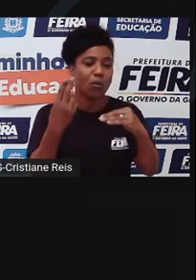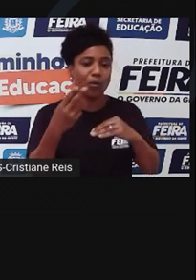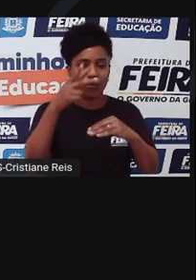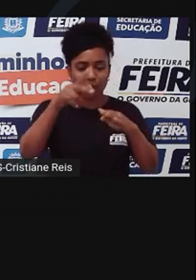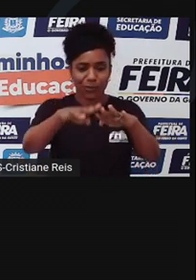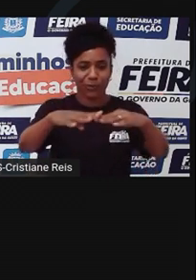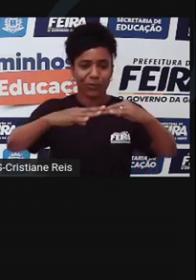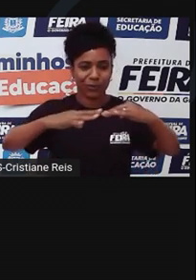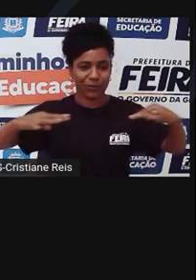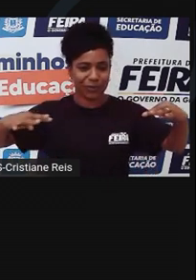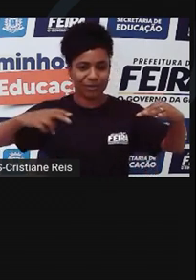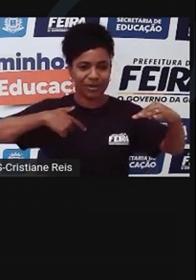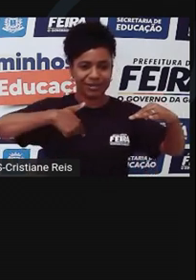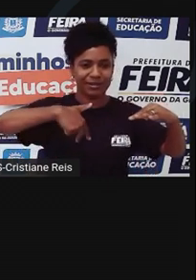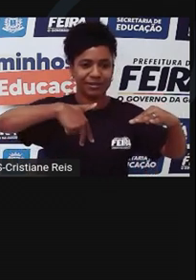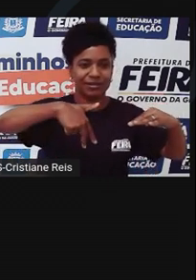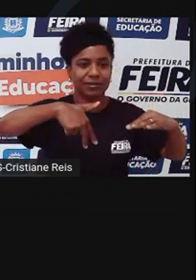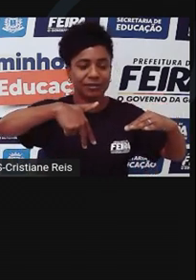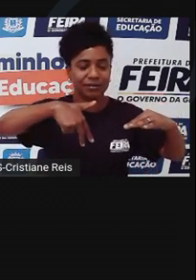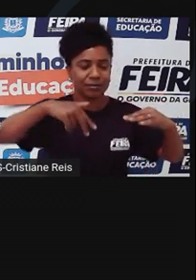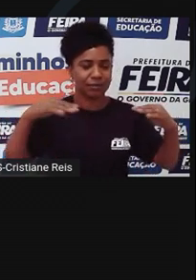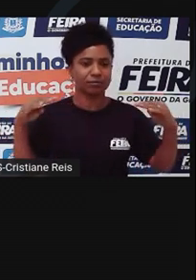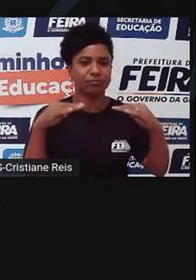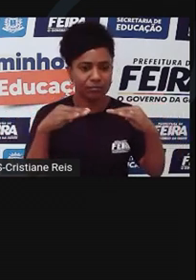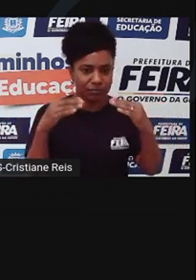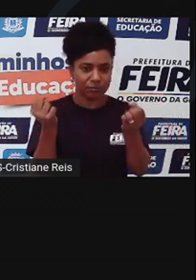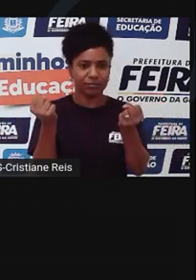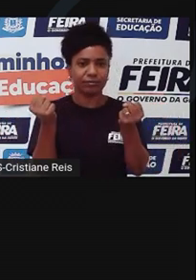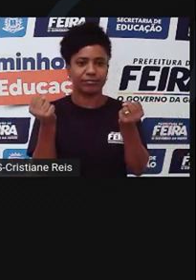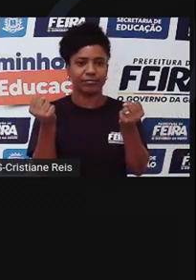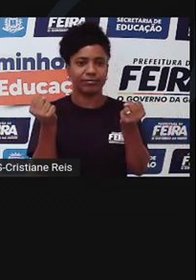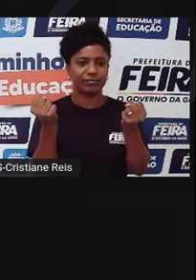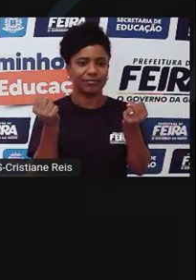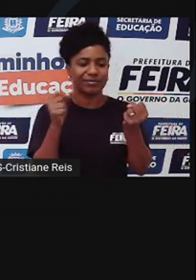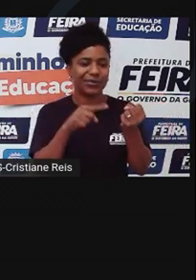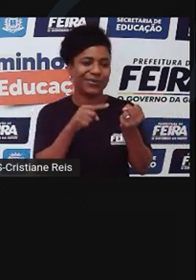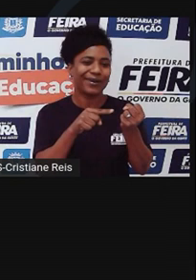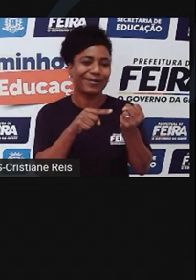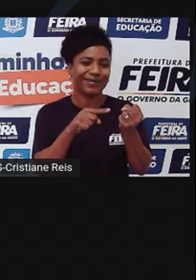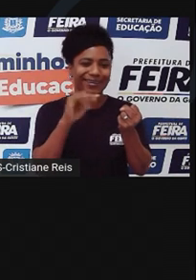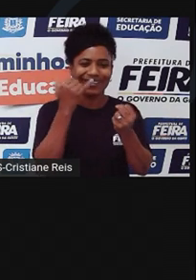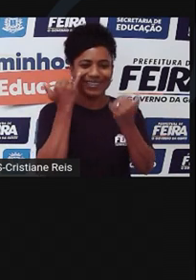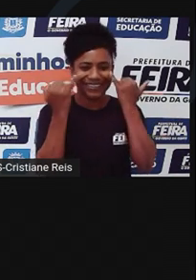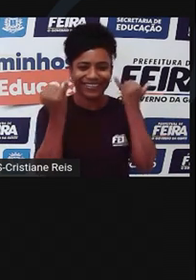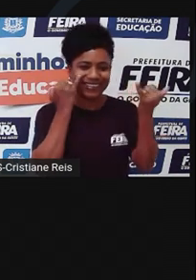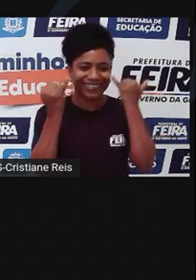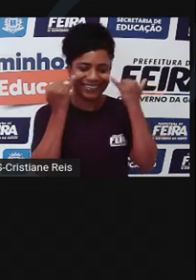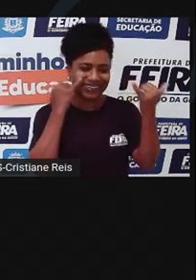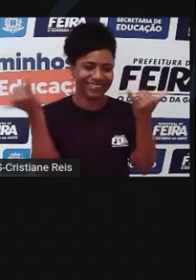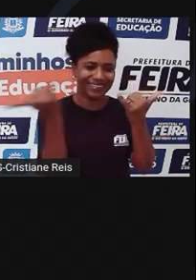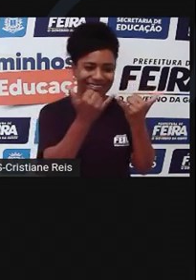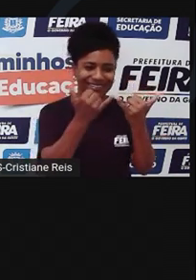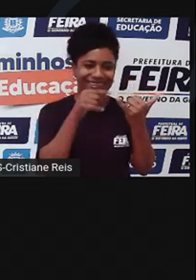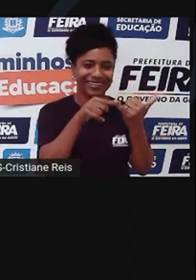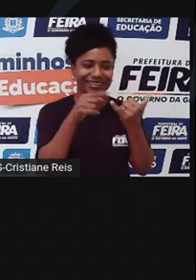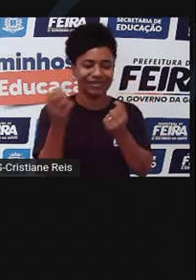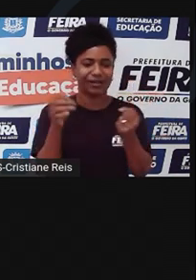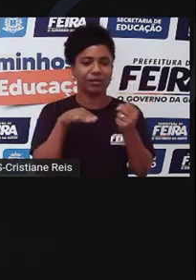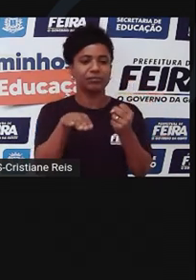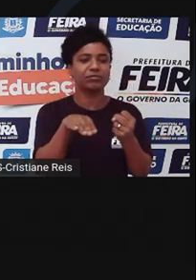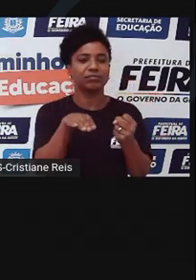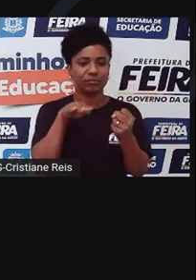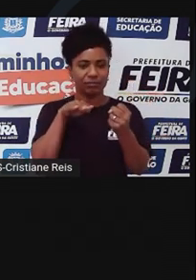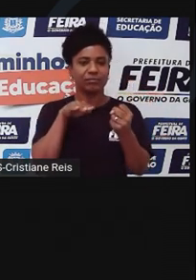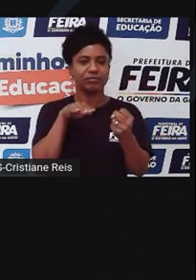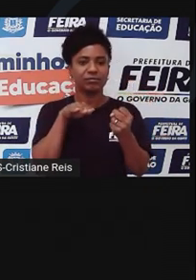pode ficar vermelho e os carros Podem parar automaticamente sem depender do acionamento do sinal vermelho por parte do pedestre e